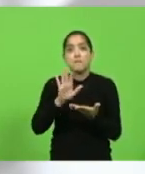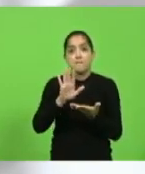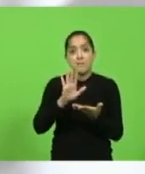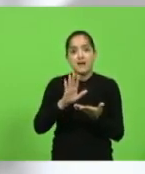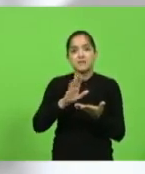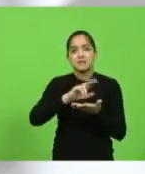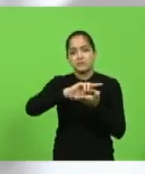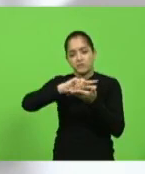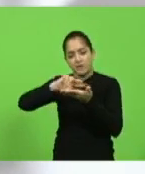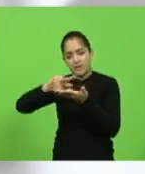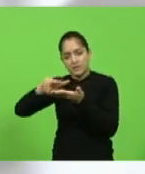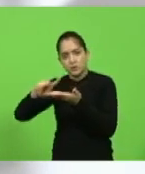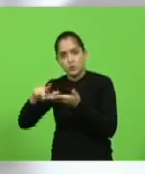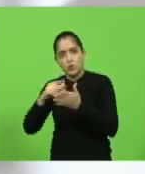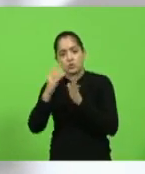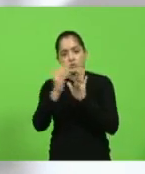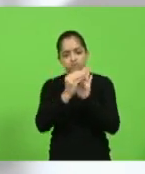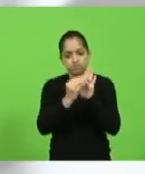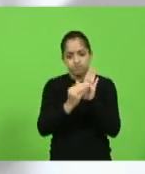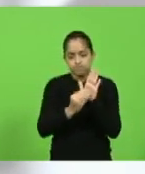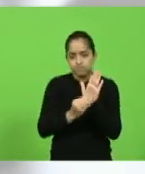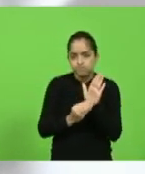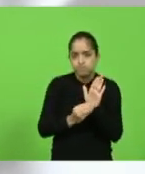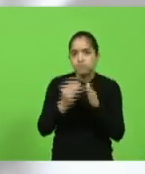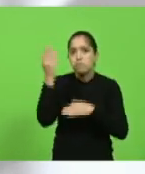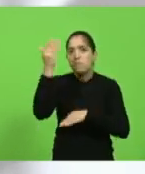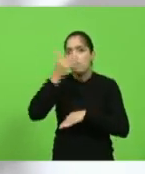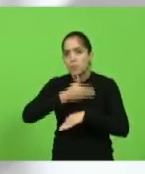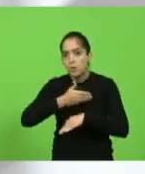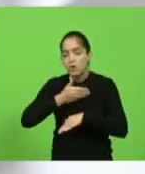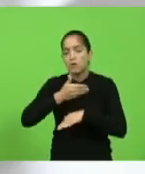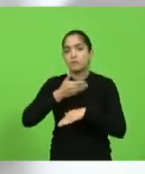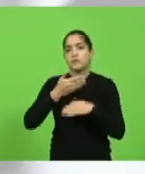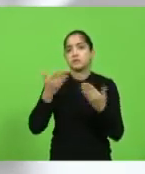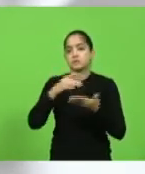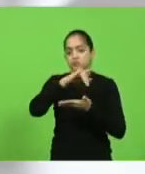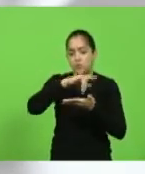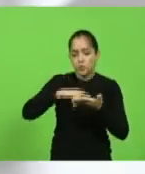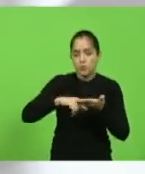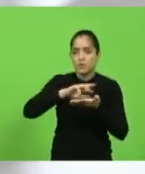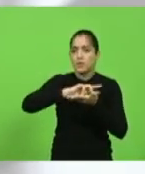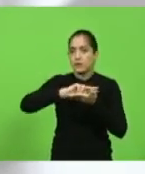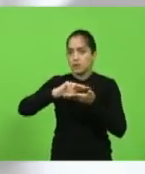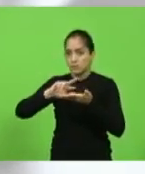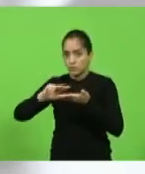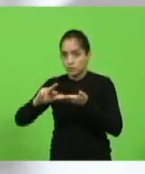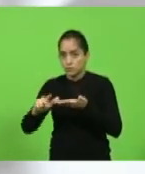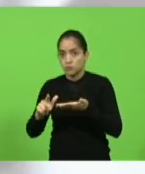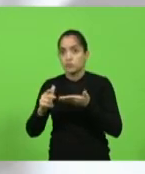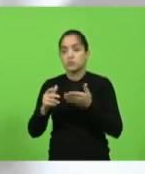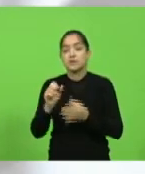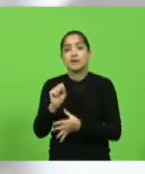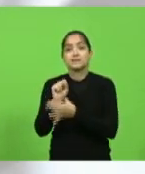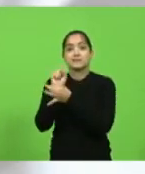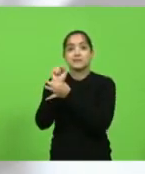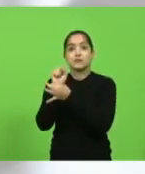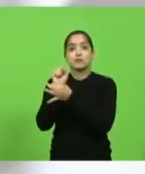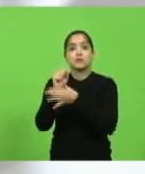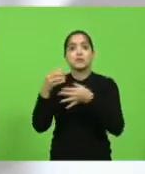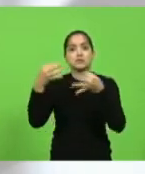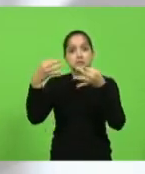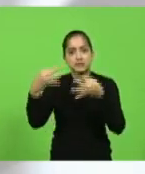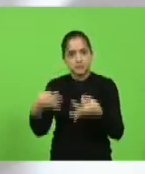de um colar, de um rosário de provas cuja robustez no tempo e no espaço me dá a segurança necessária para atuar